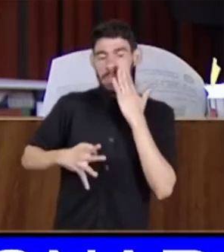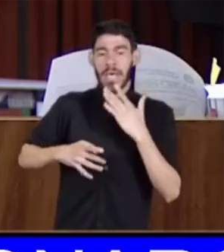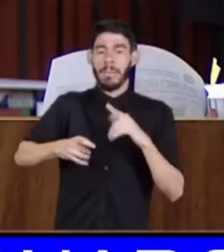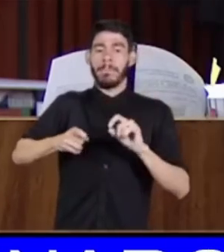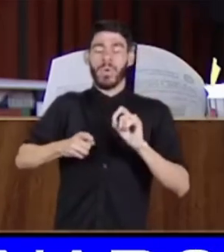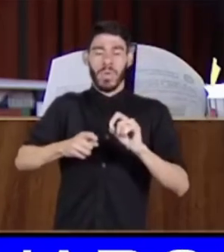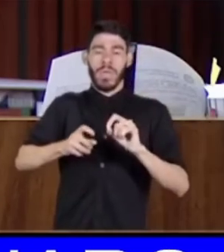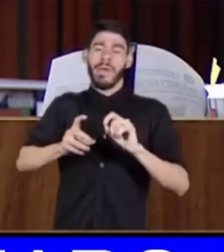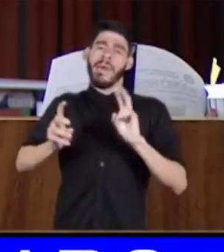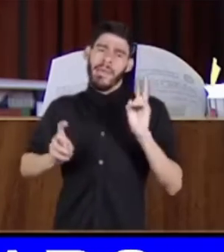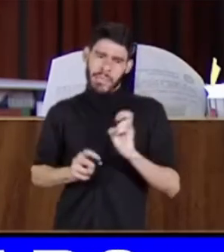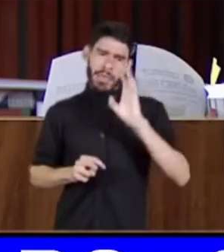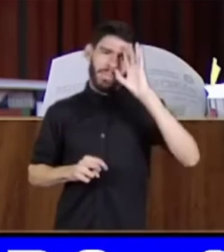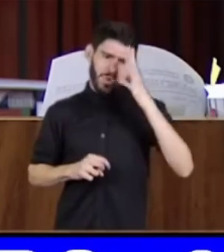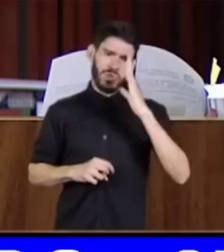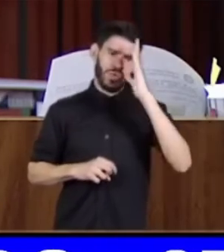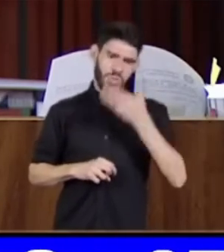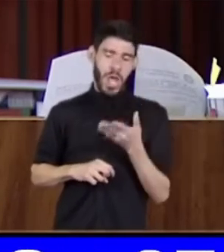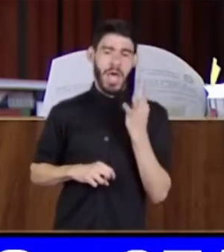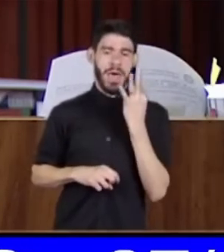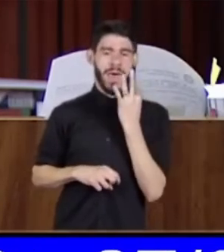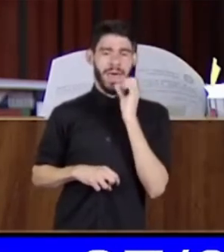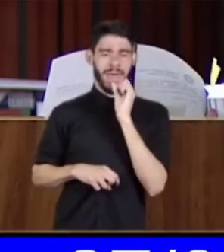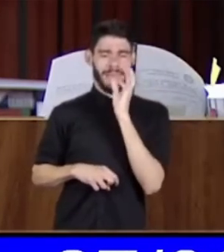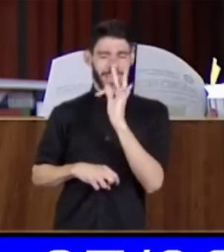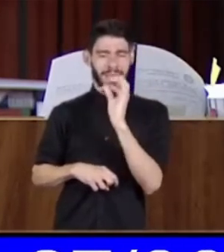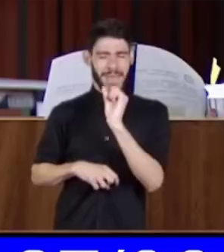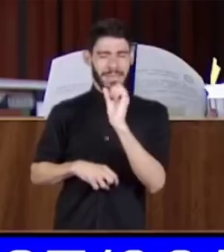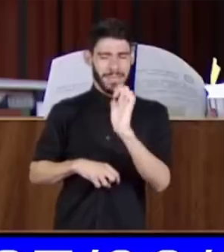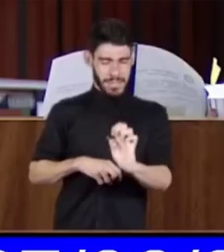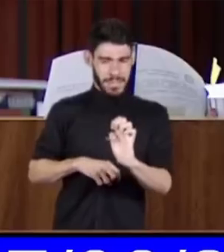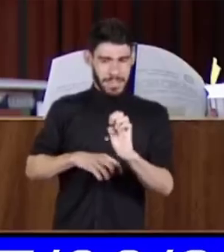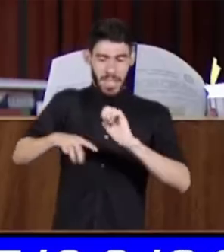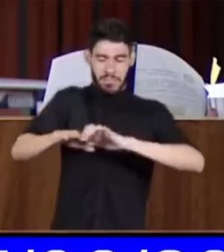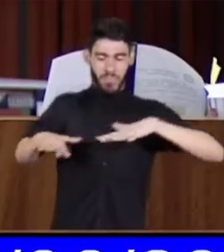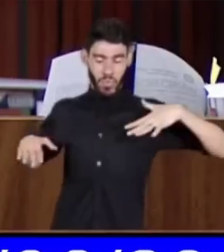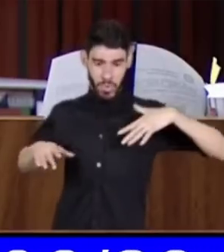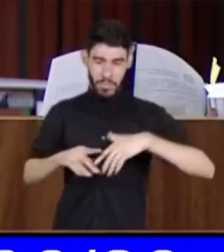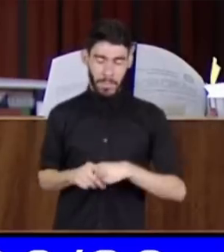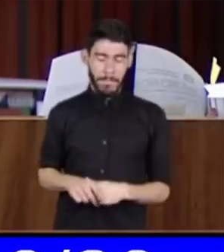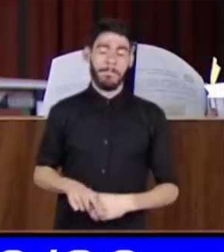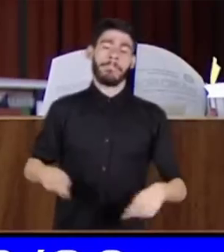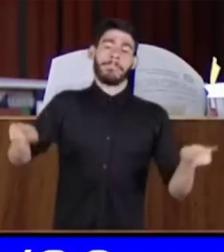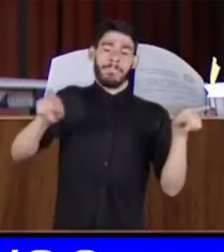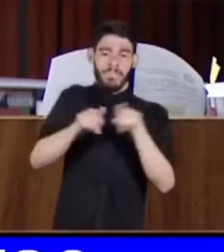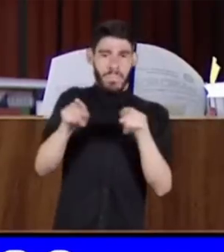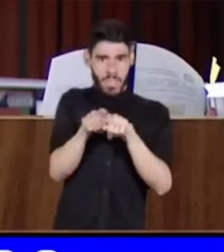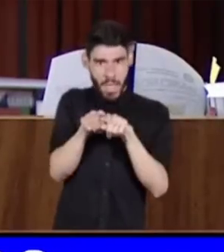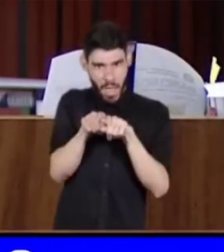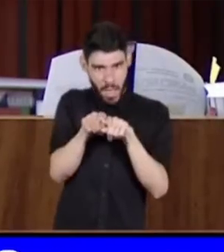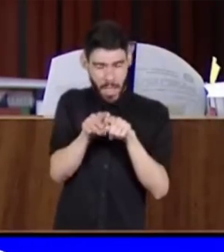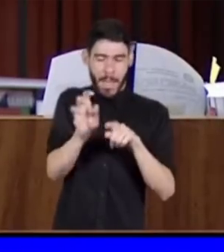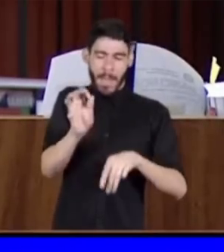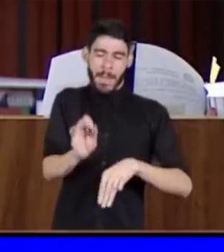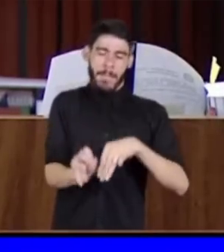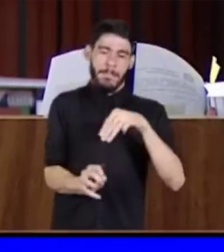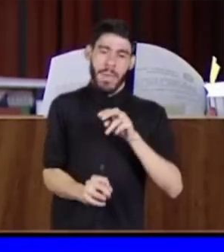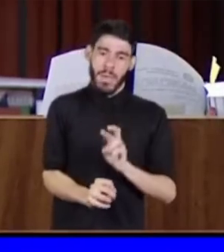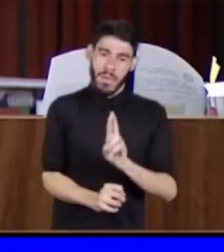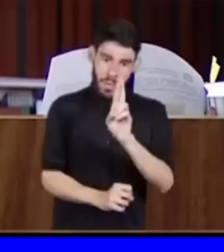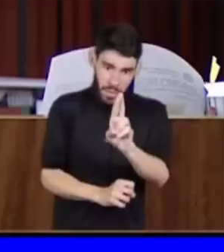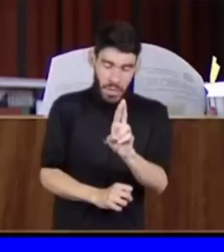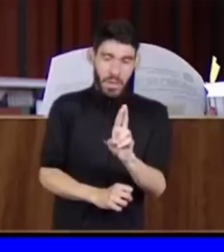de questões já decididas pelo Tribunal Superior Eleitoral em plenário. Também o eminente ministro relator, em